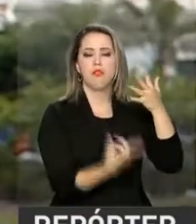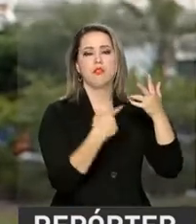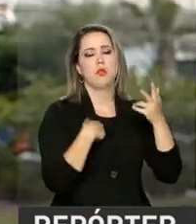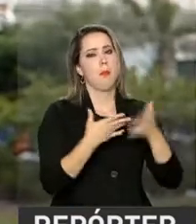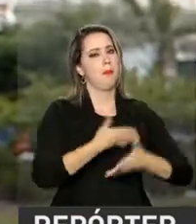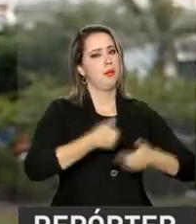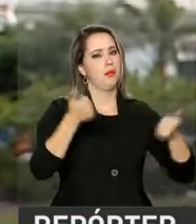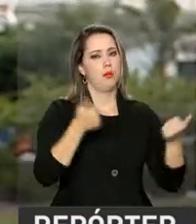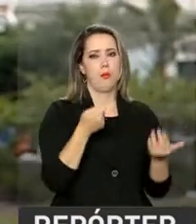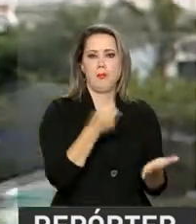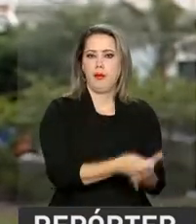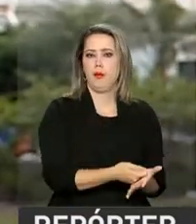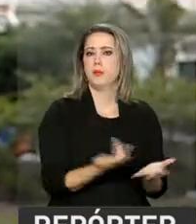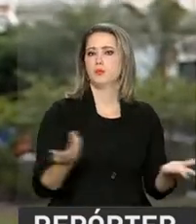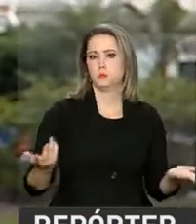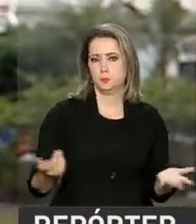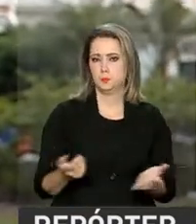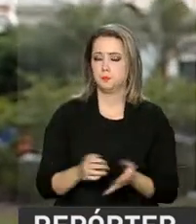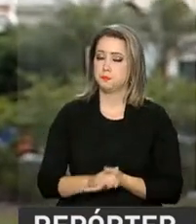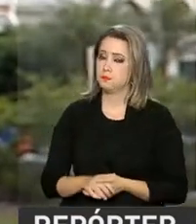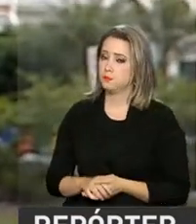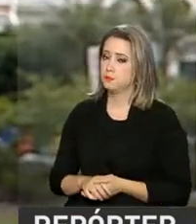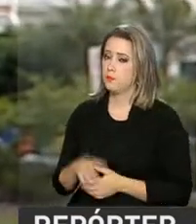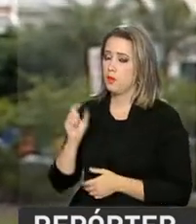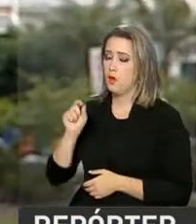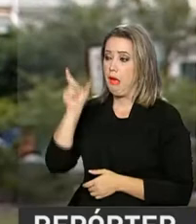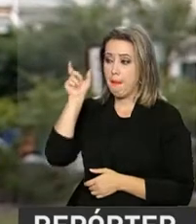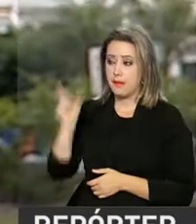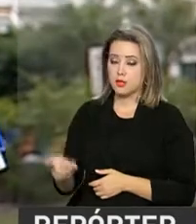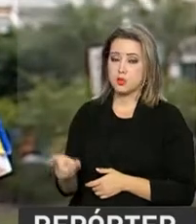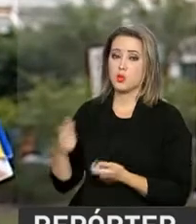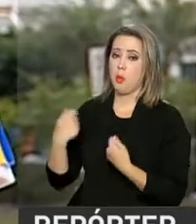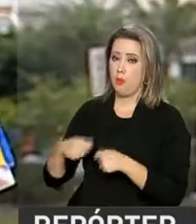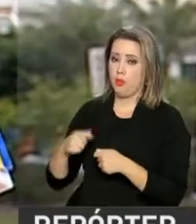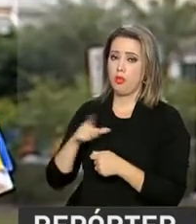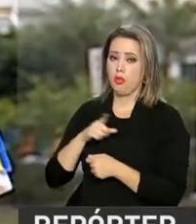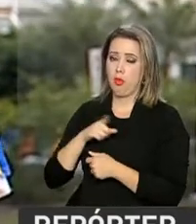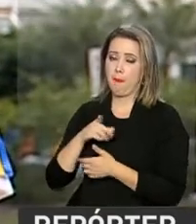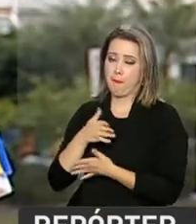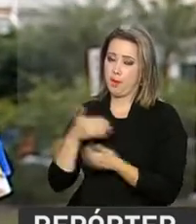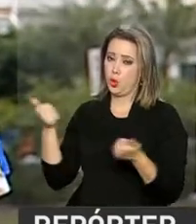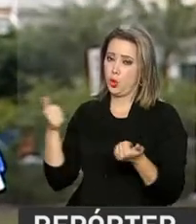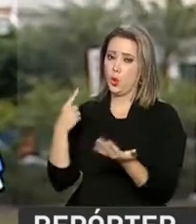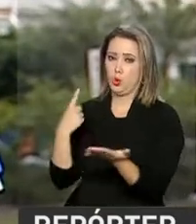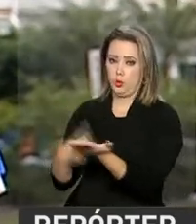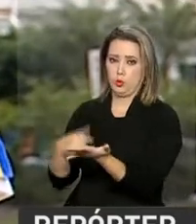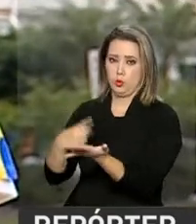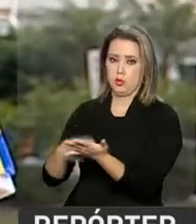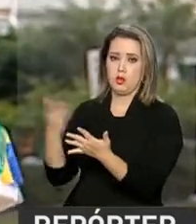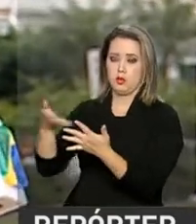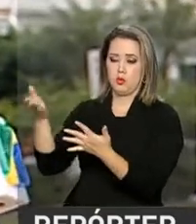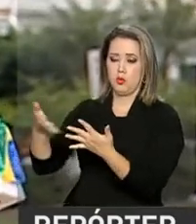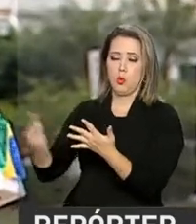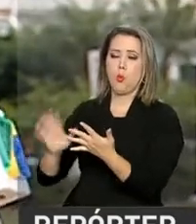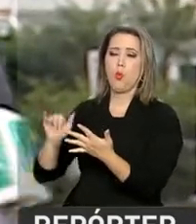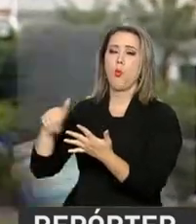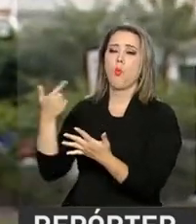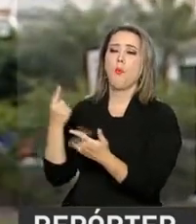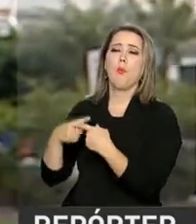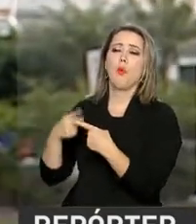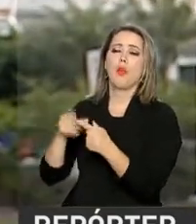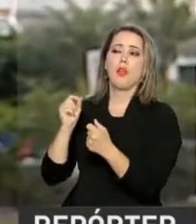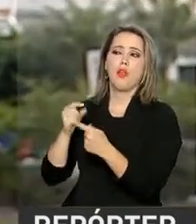de caixa. Agora, o contribuinte vai ter vantagem, né, que aderir ao programa, né? Quais são essas